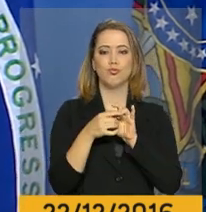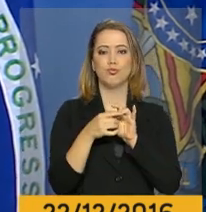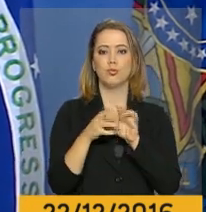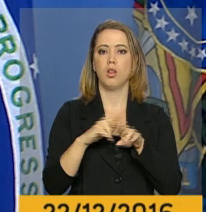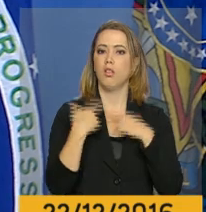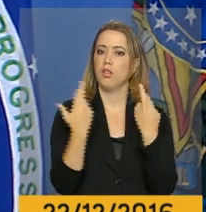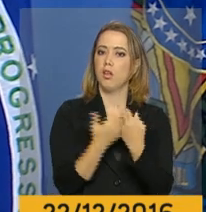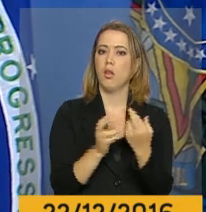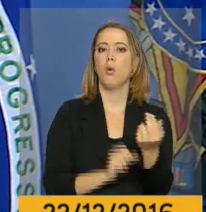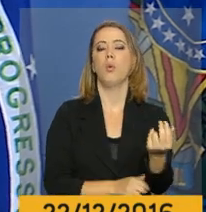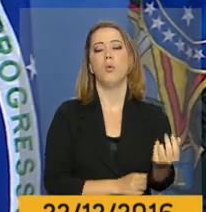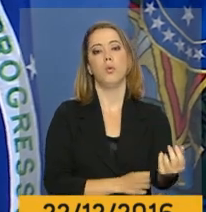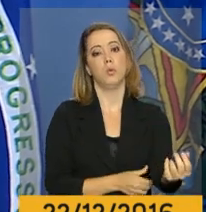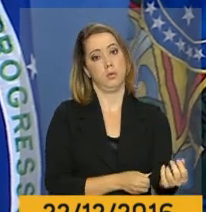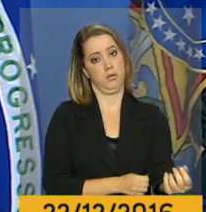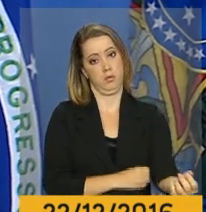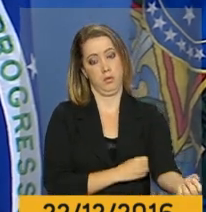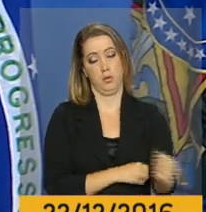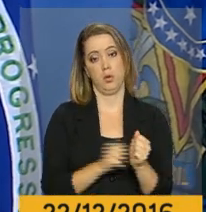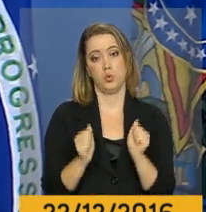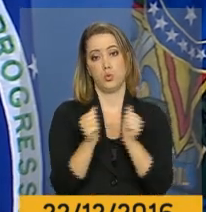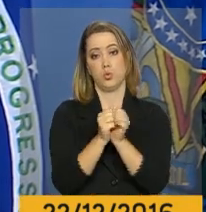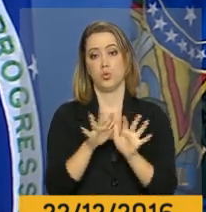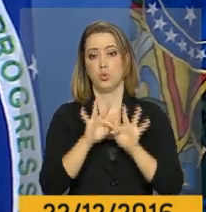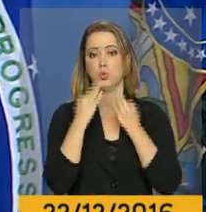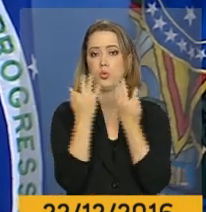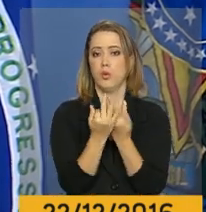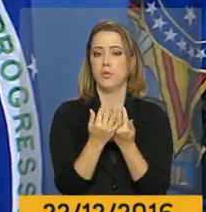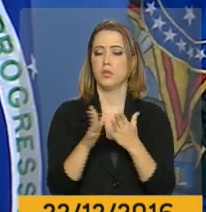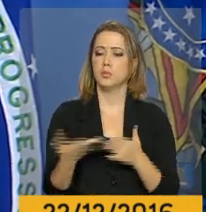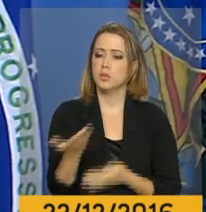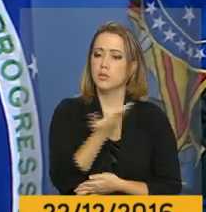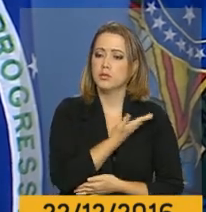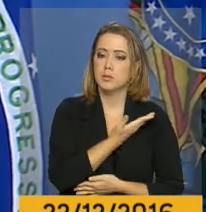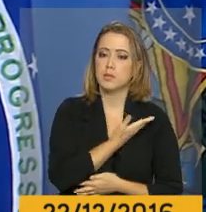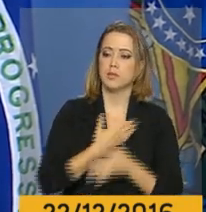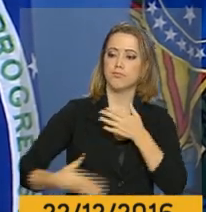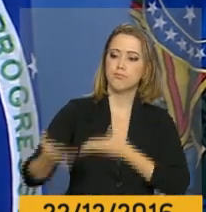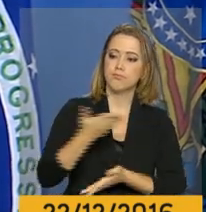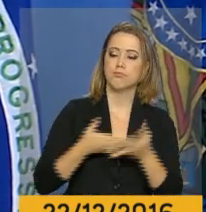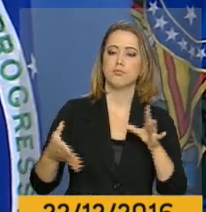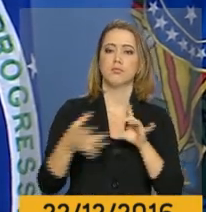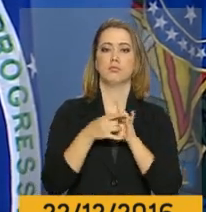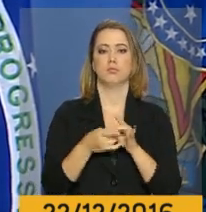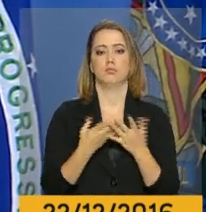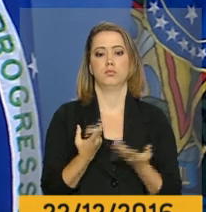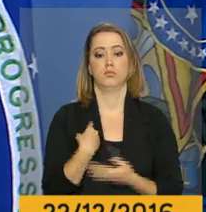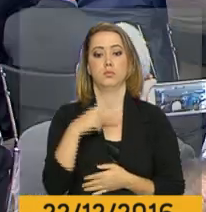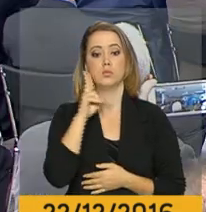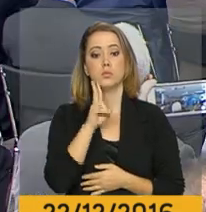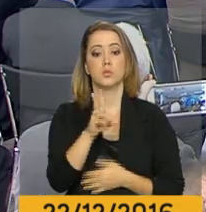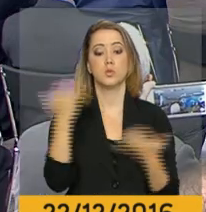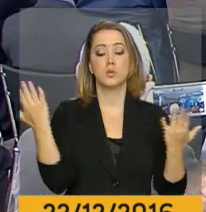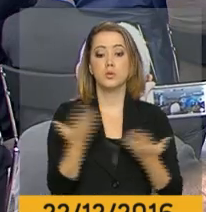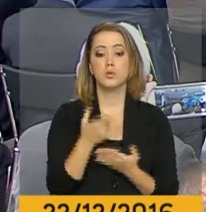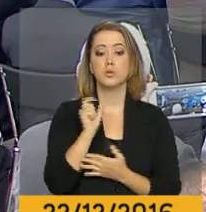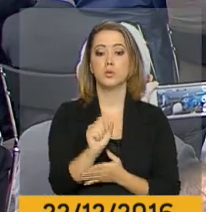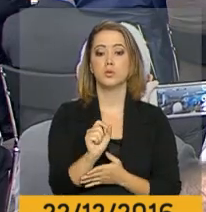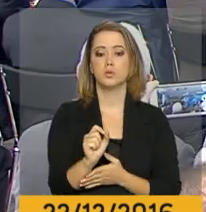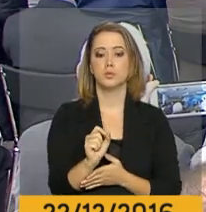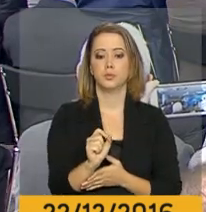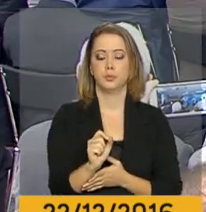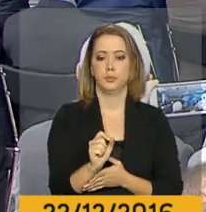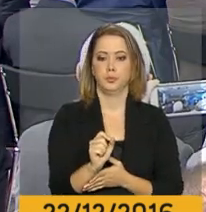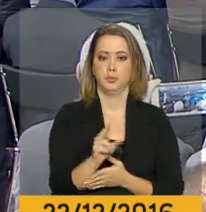ou socialmente para a prosperidade. Pois muito bem, o que nós assistimos aqui neste momento que